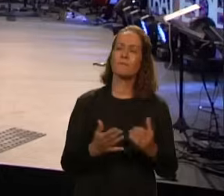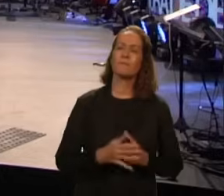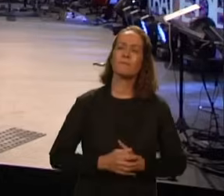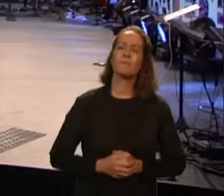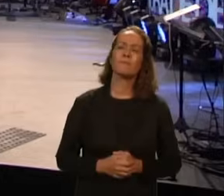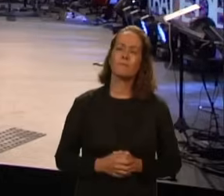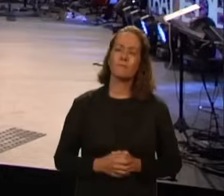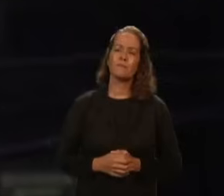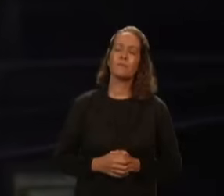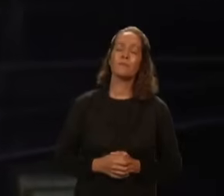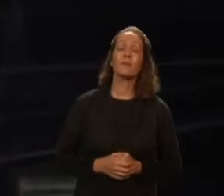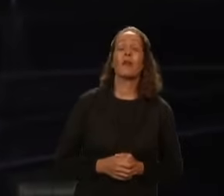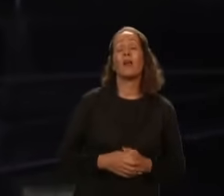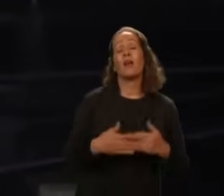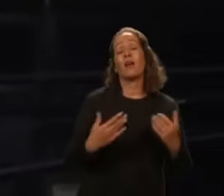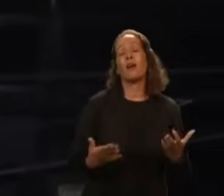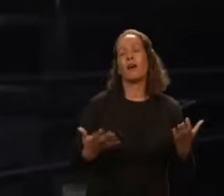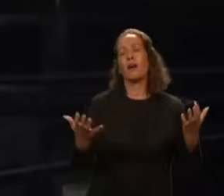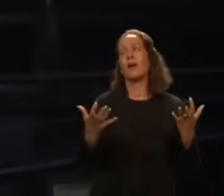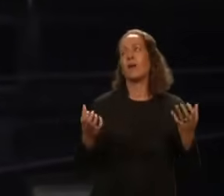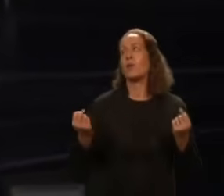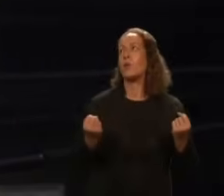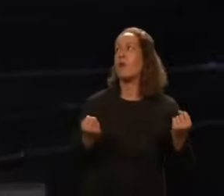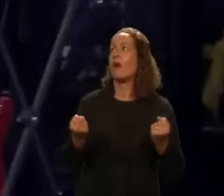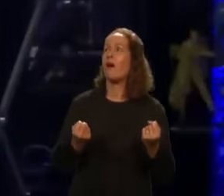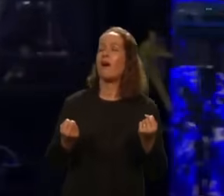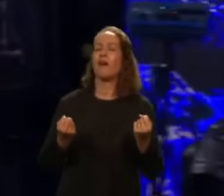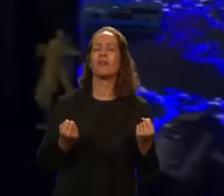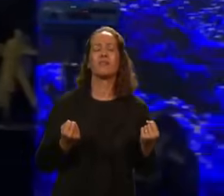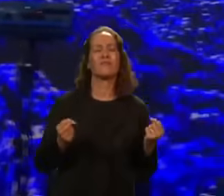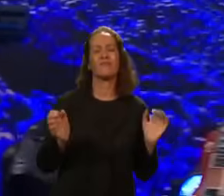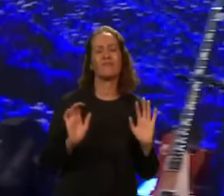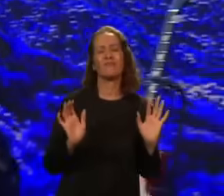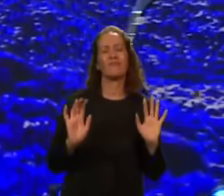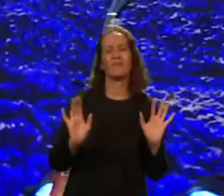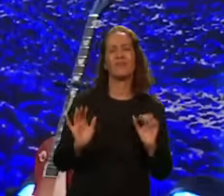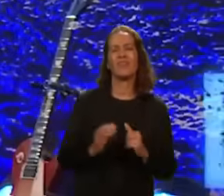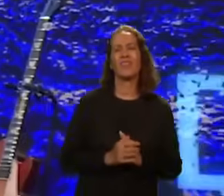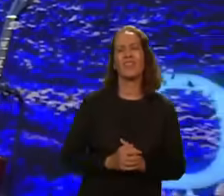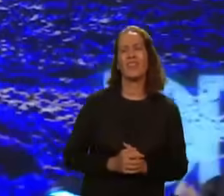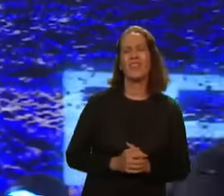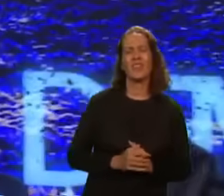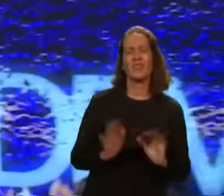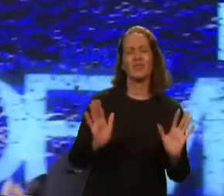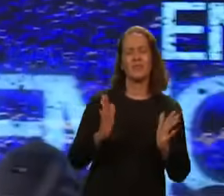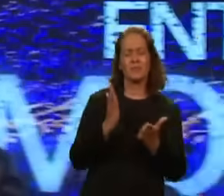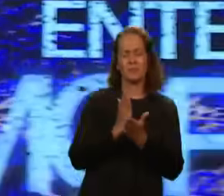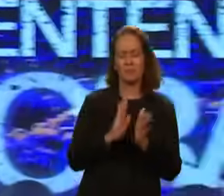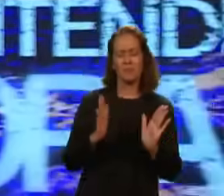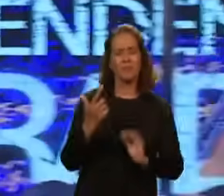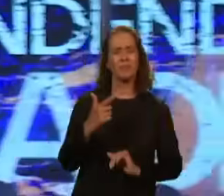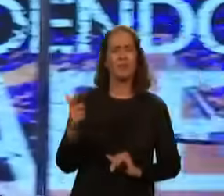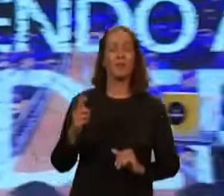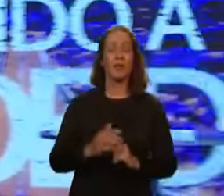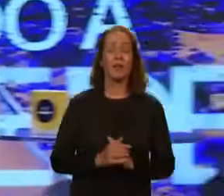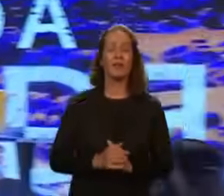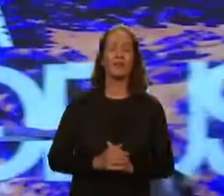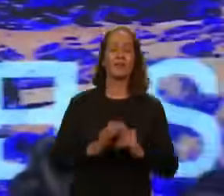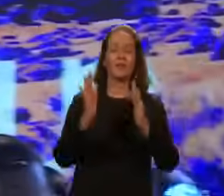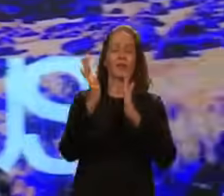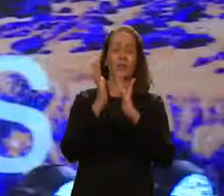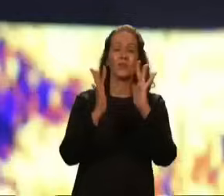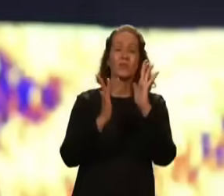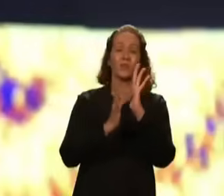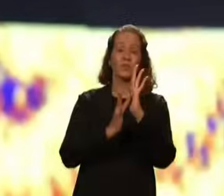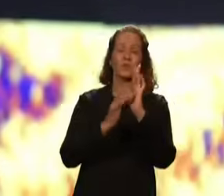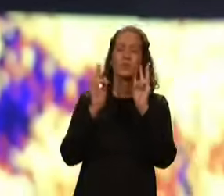Ai, eu quero um carro. Ai, eu quero. Não tem sonho. Não existe isso. Depois que você vê Jesus ir lá dentro